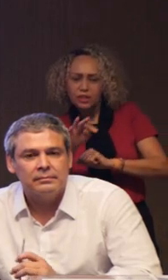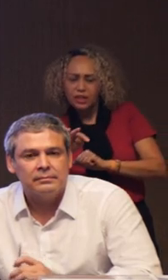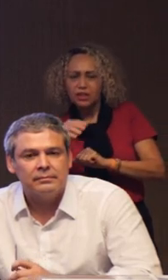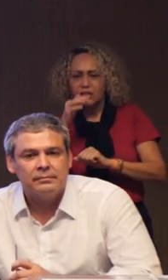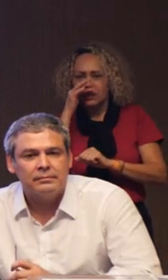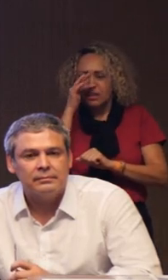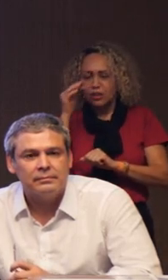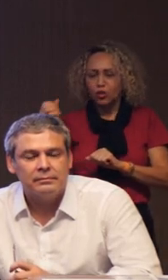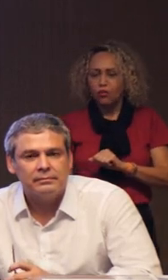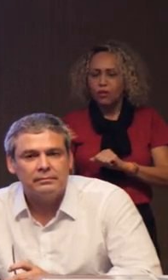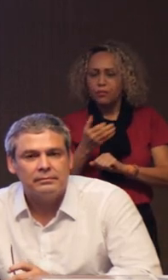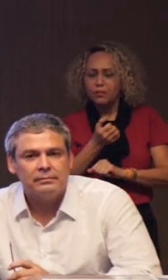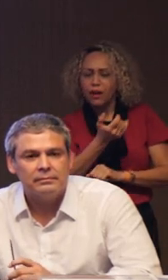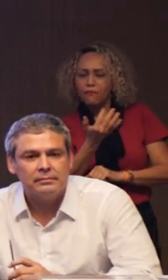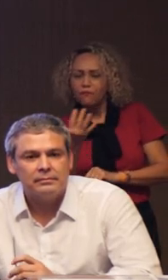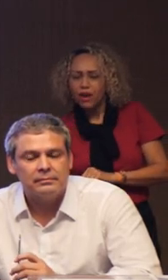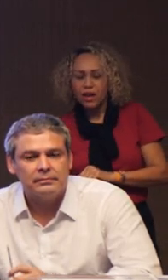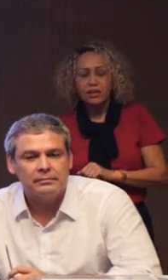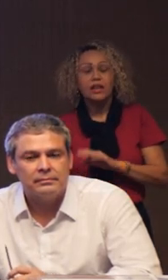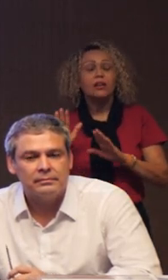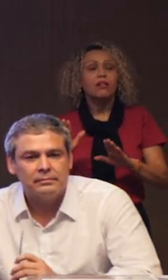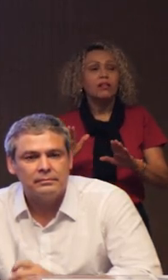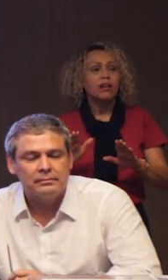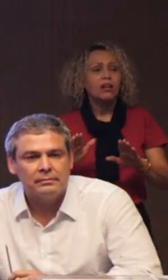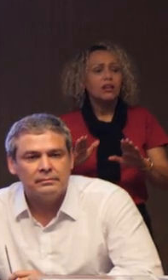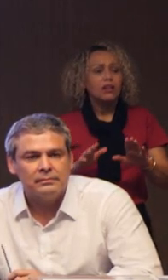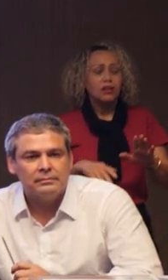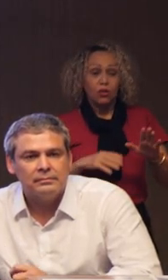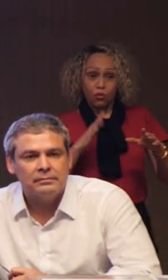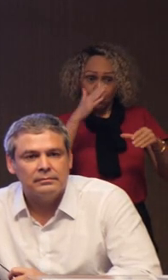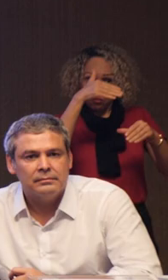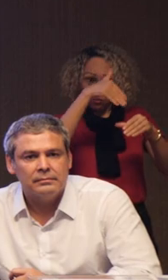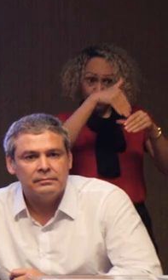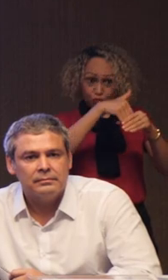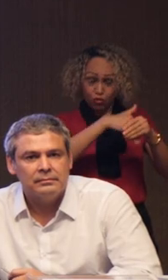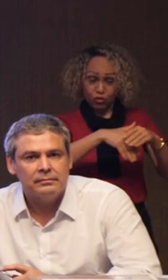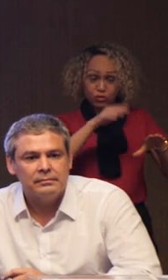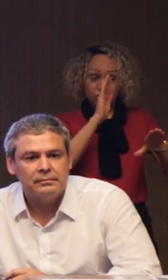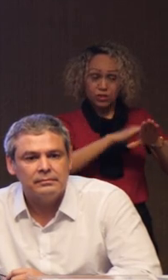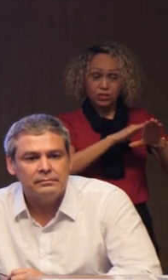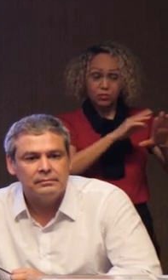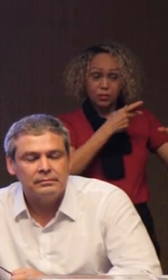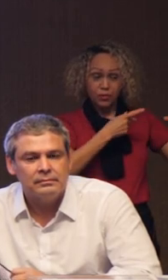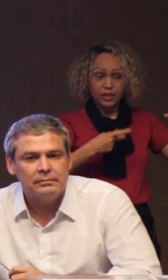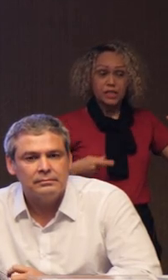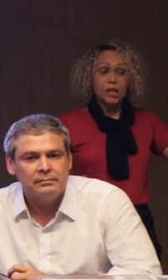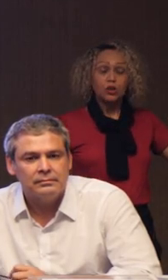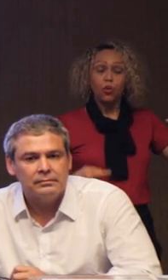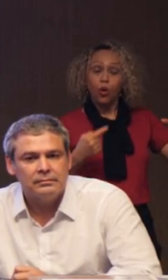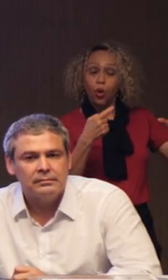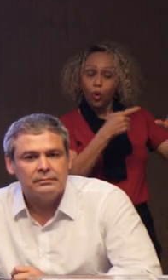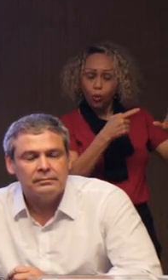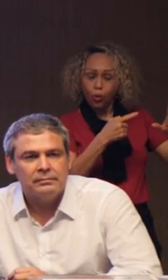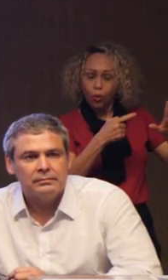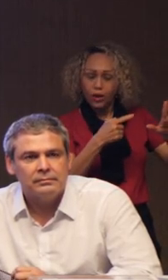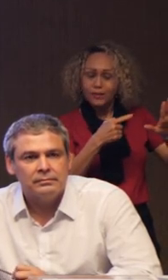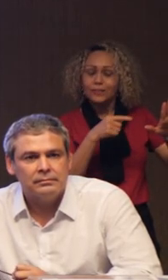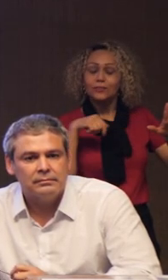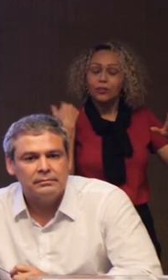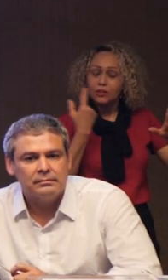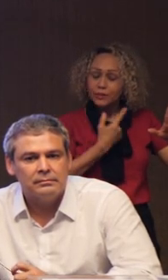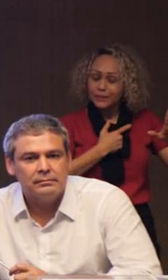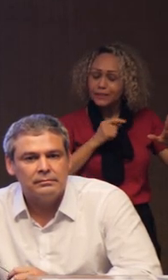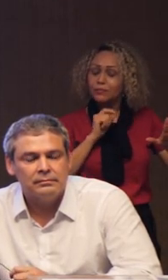Lula tem para o PT, porque a gente sabe que os votos do PT, na realidade, são uns, e